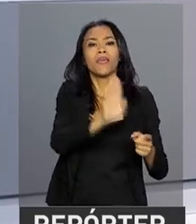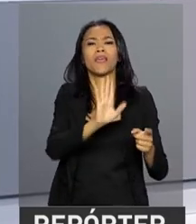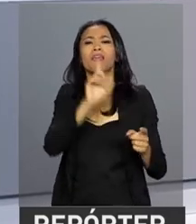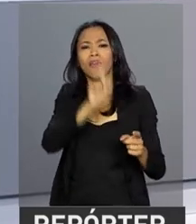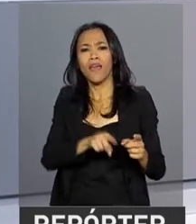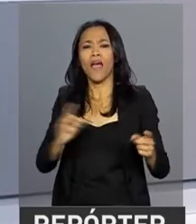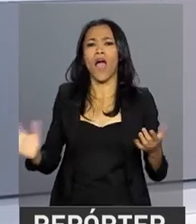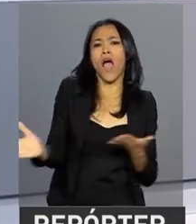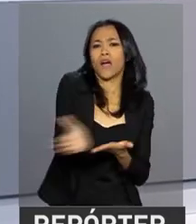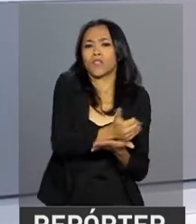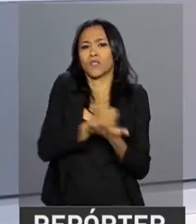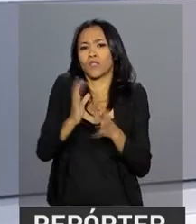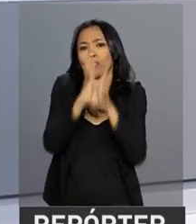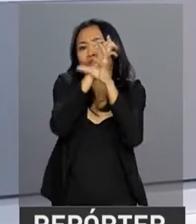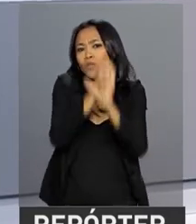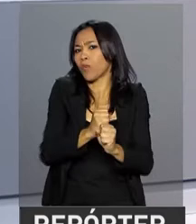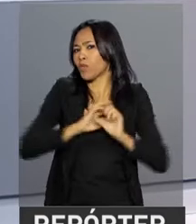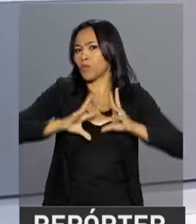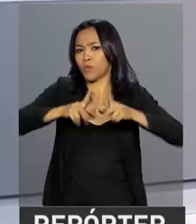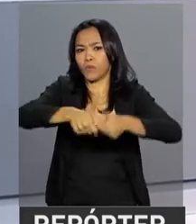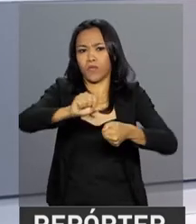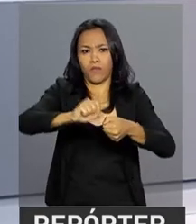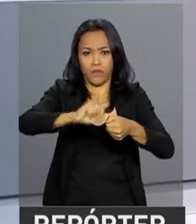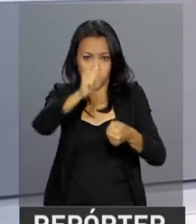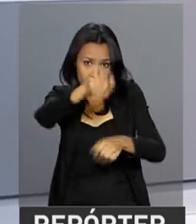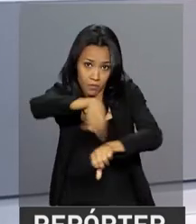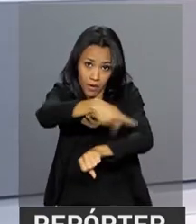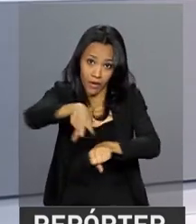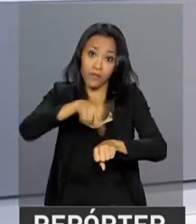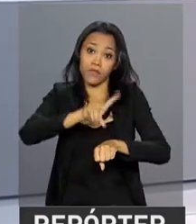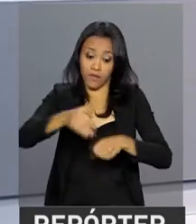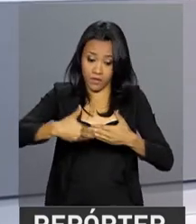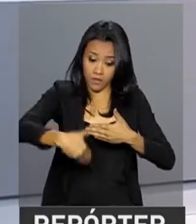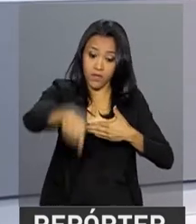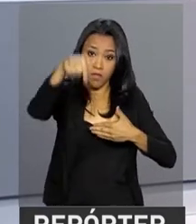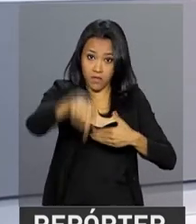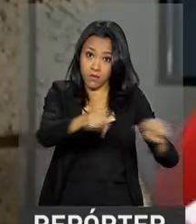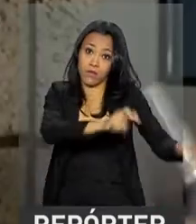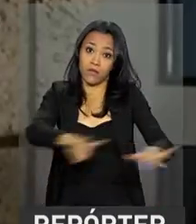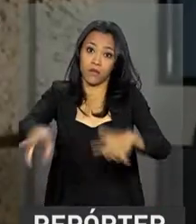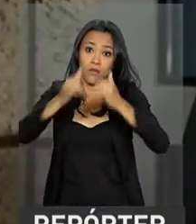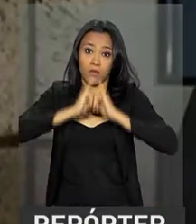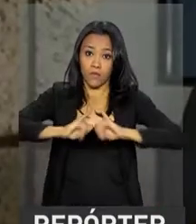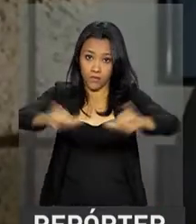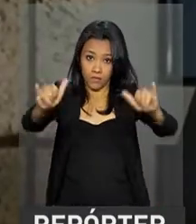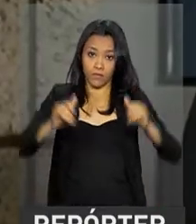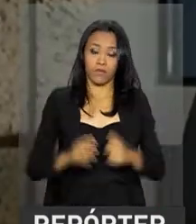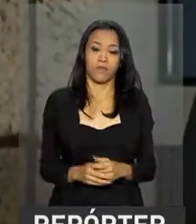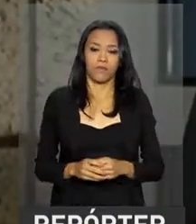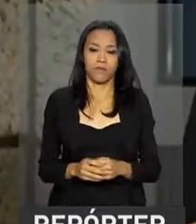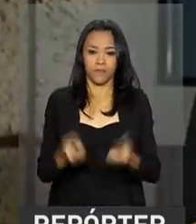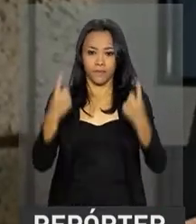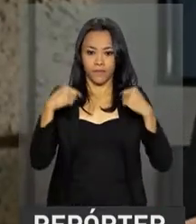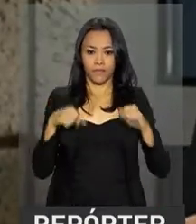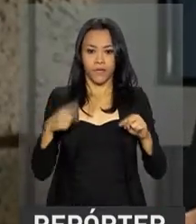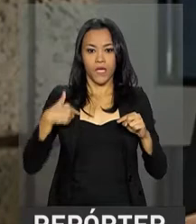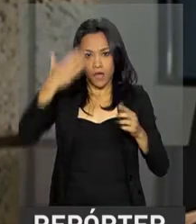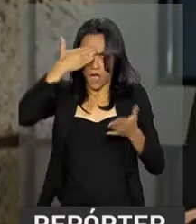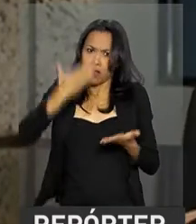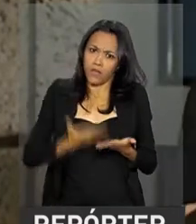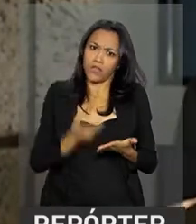produzidos pelo país que deve ser anunciado ainda nesta semana será um resultado